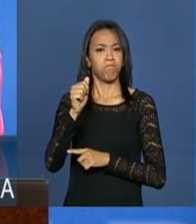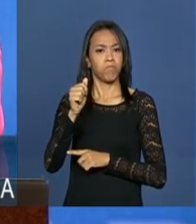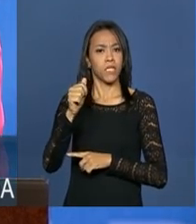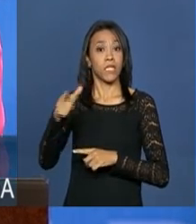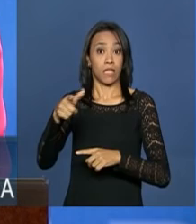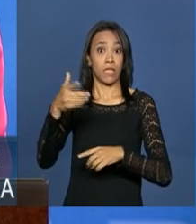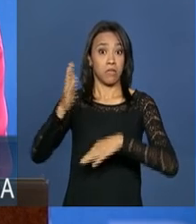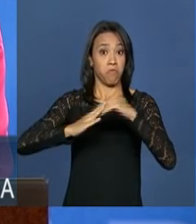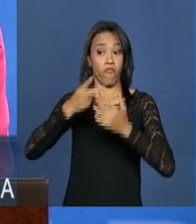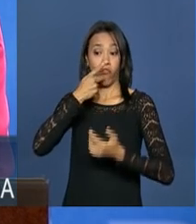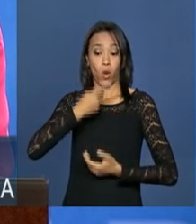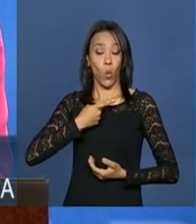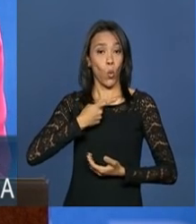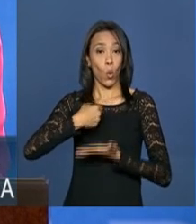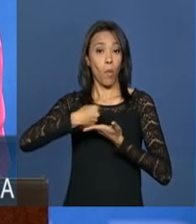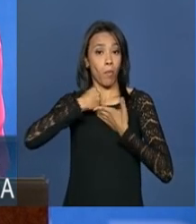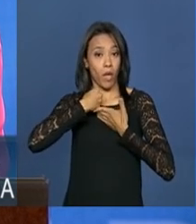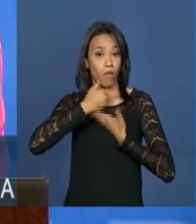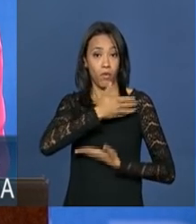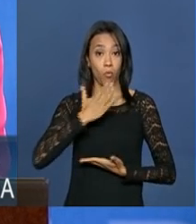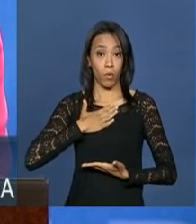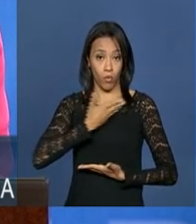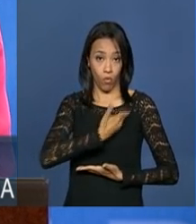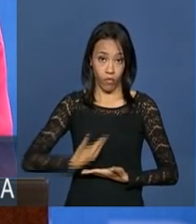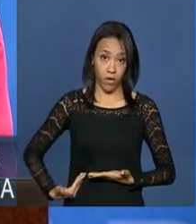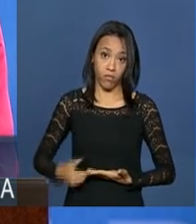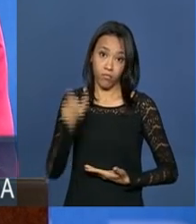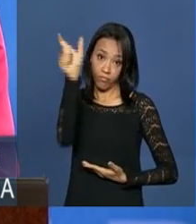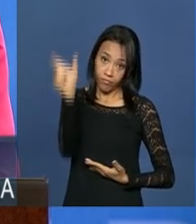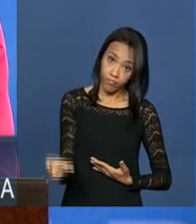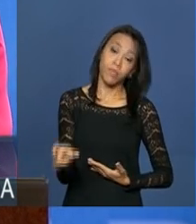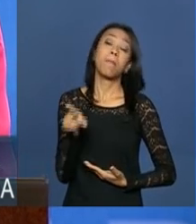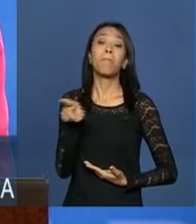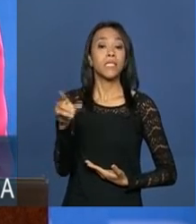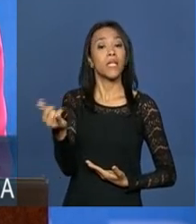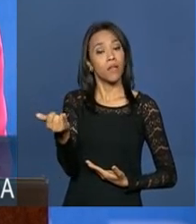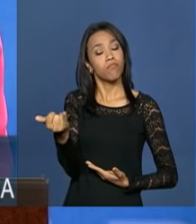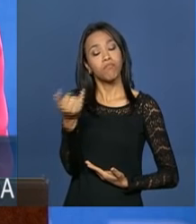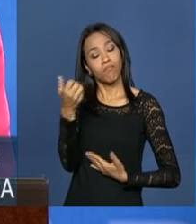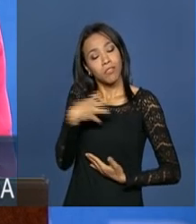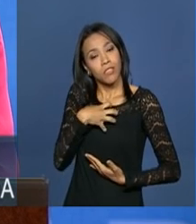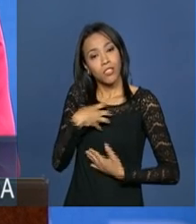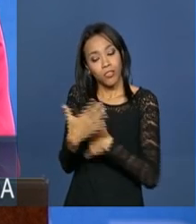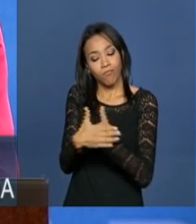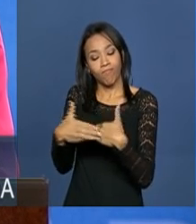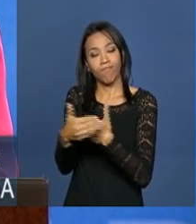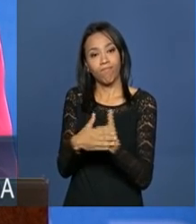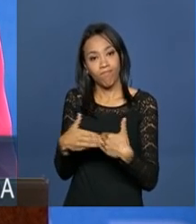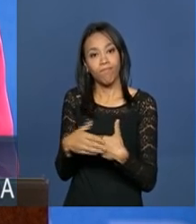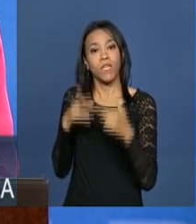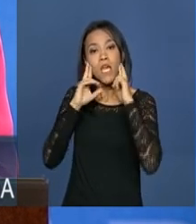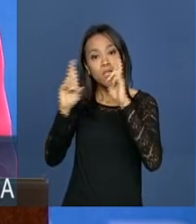governo, mas que trazia sua solidariedade a mim, ao meu